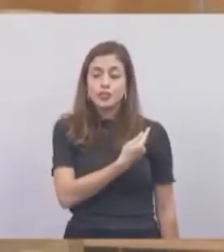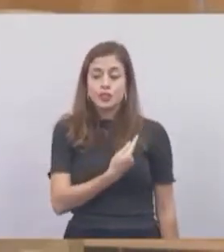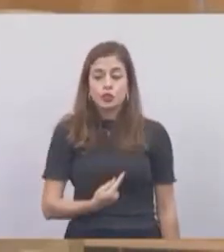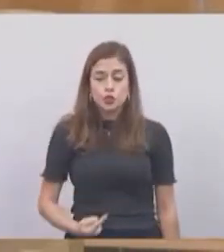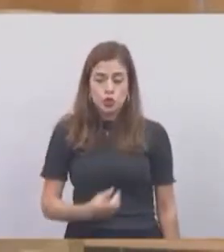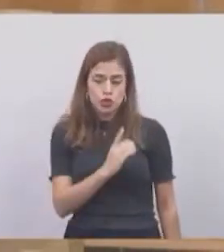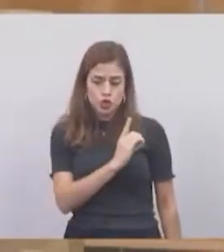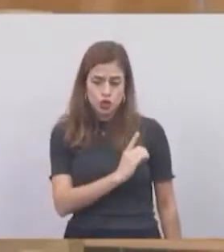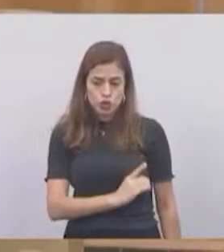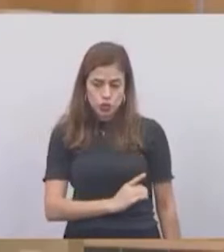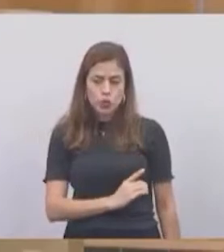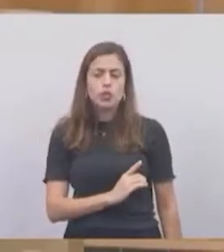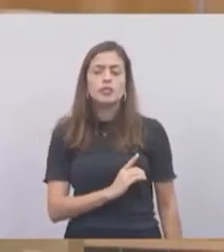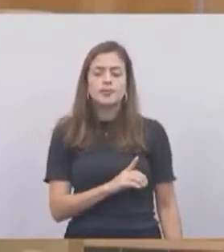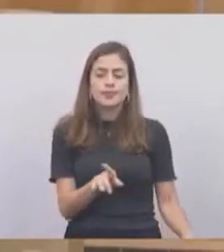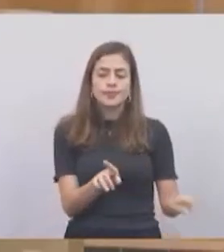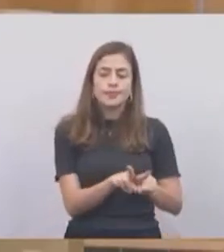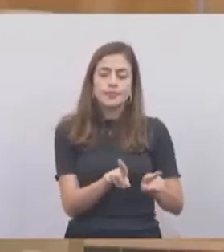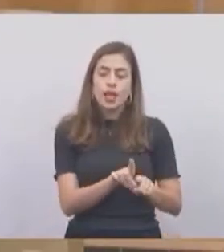também